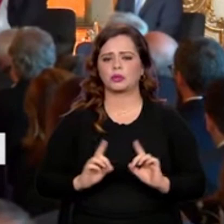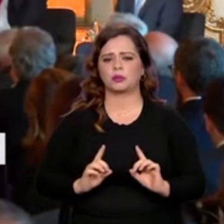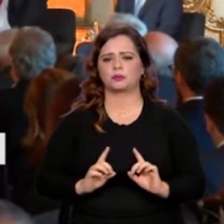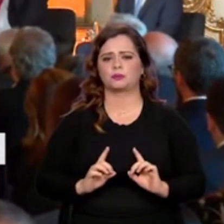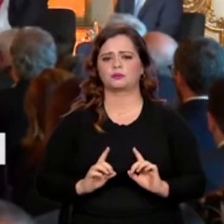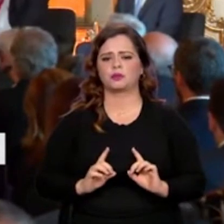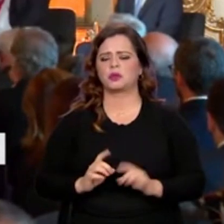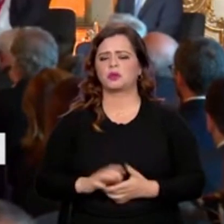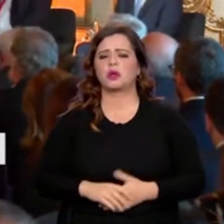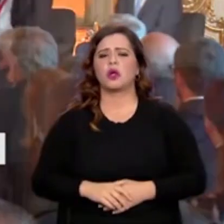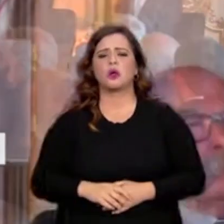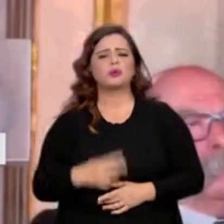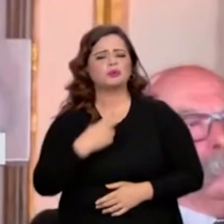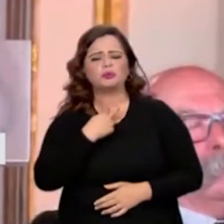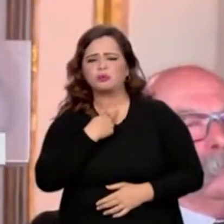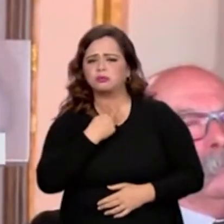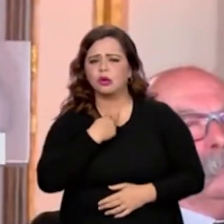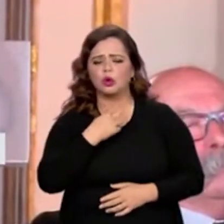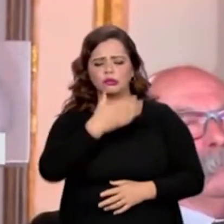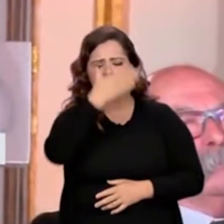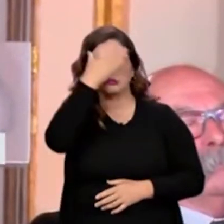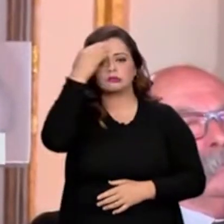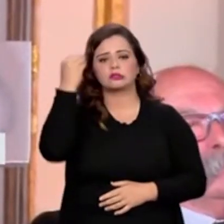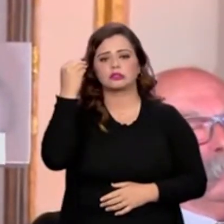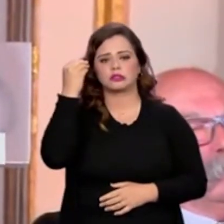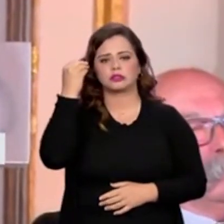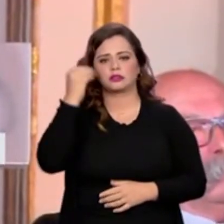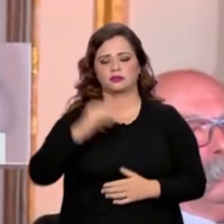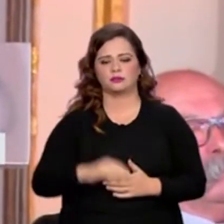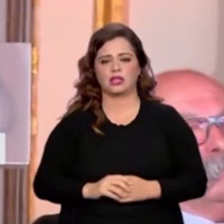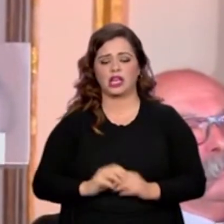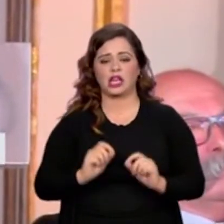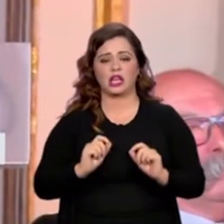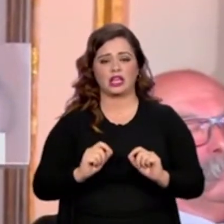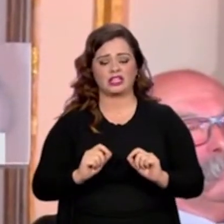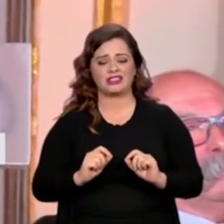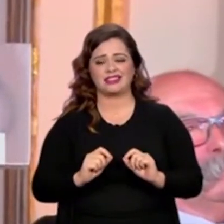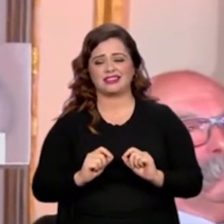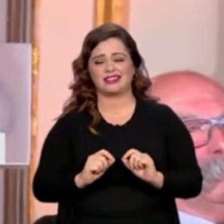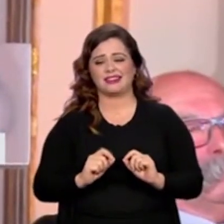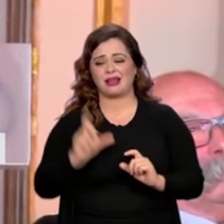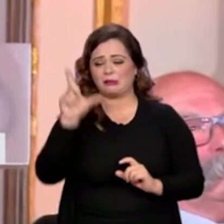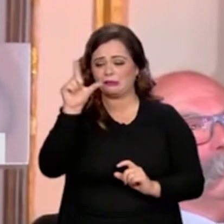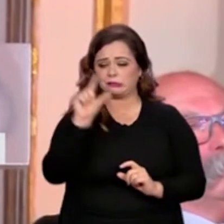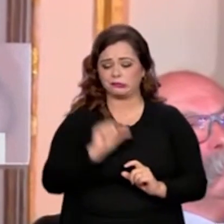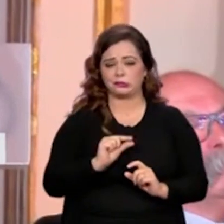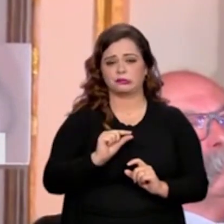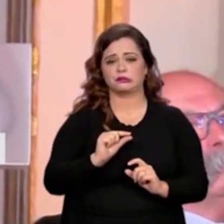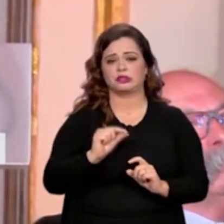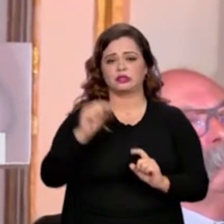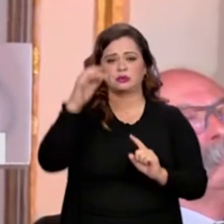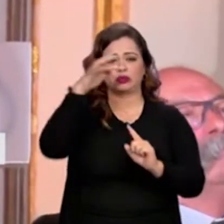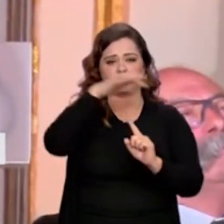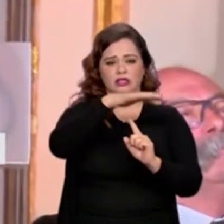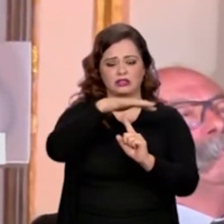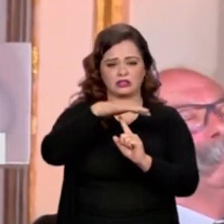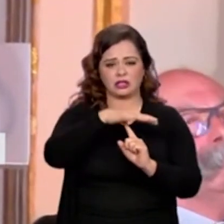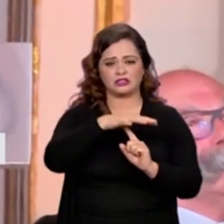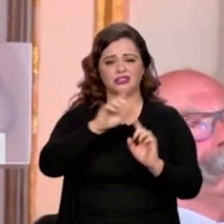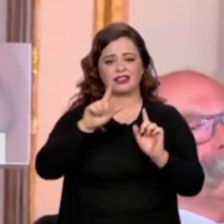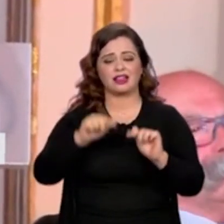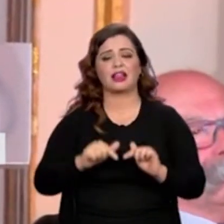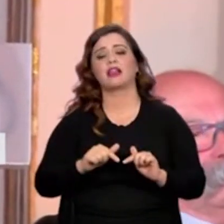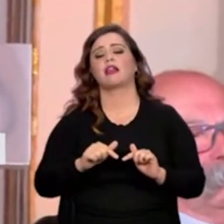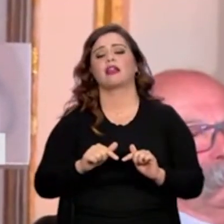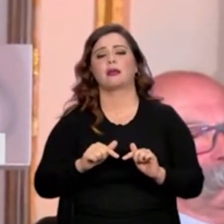Não podemos esquecer que o obscurantismo e a negação das artes também foram uma marca